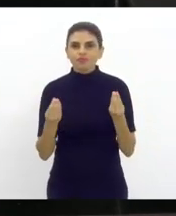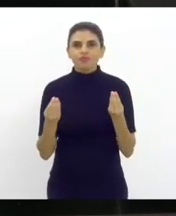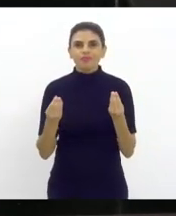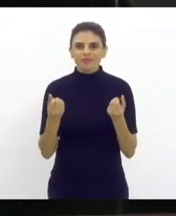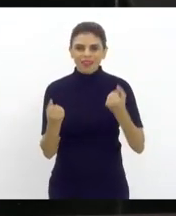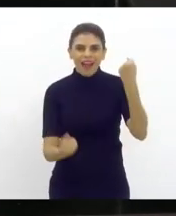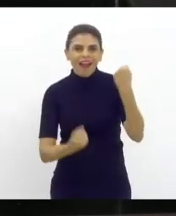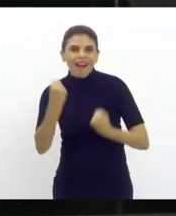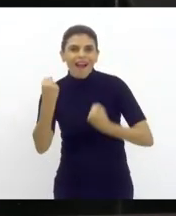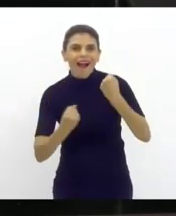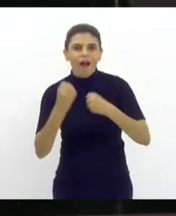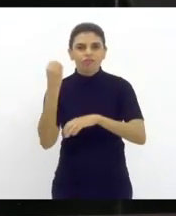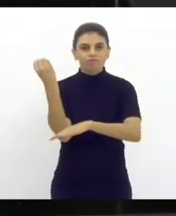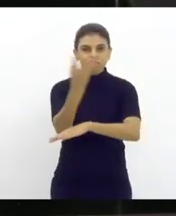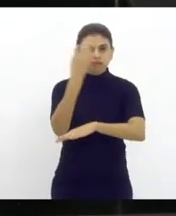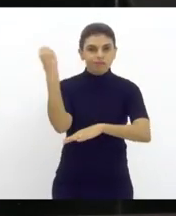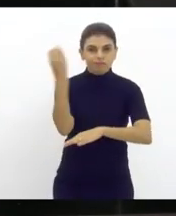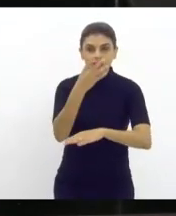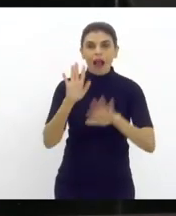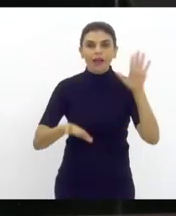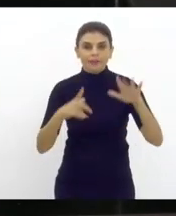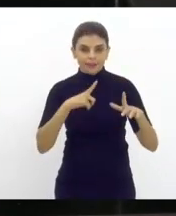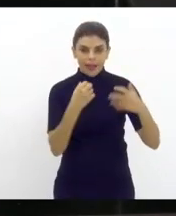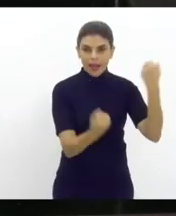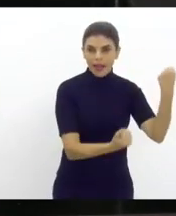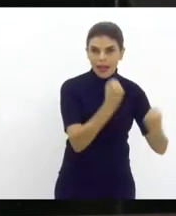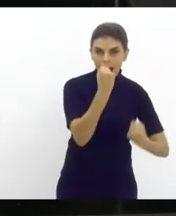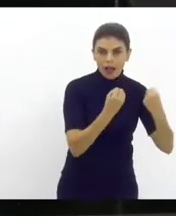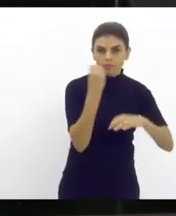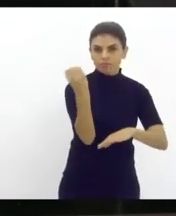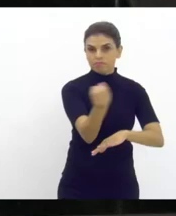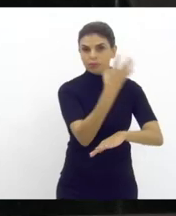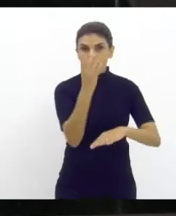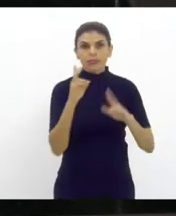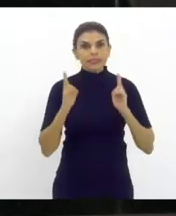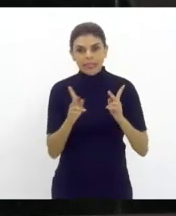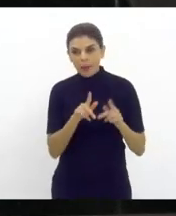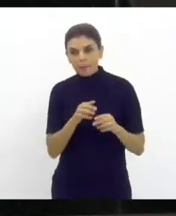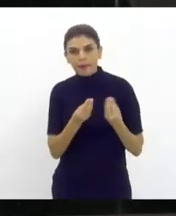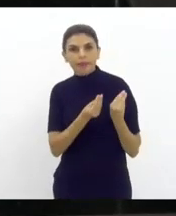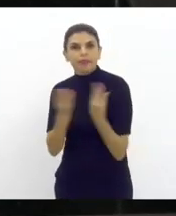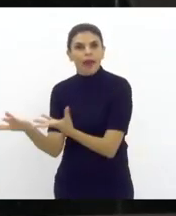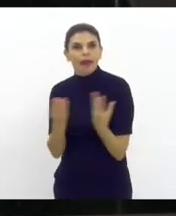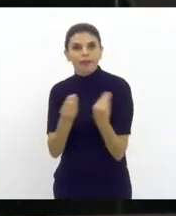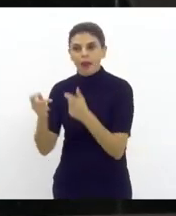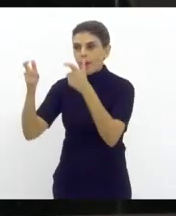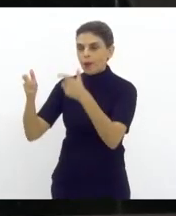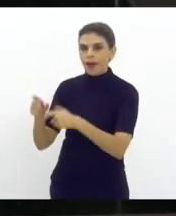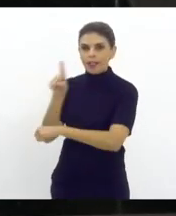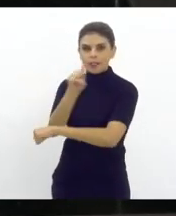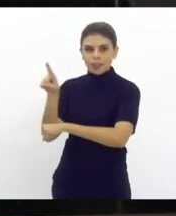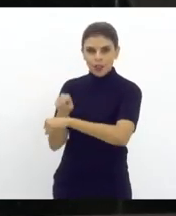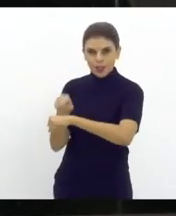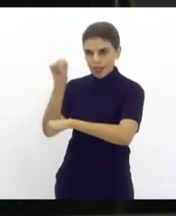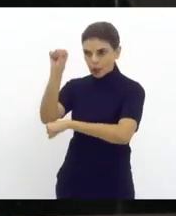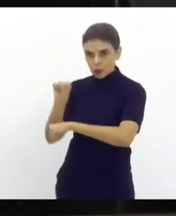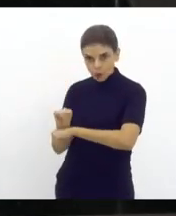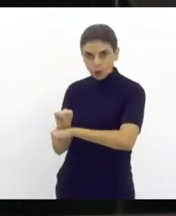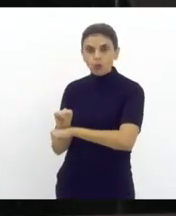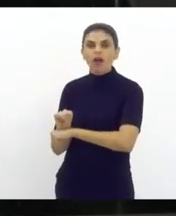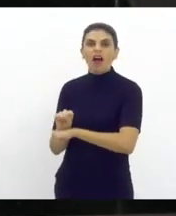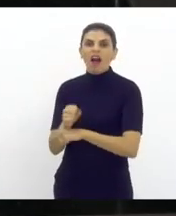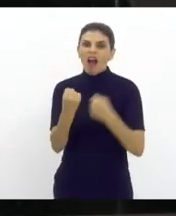das viaturas que muita das vezes mandam viaturas boas para alguns batalhões da Zona Sul que é vitrine e manda sucatas